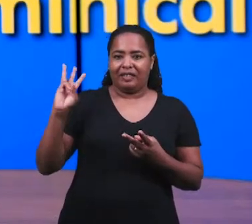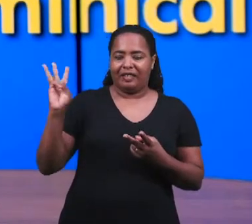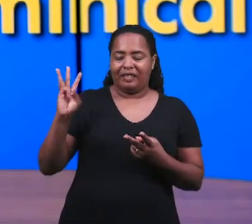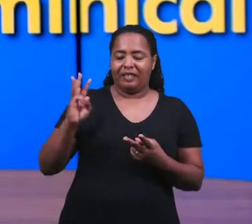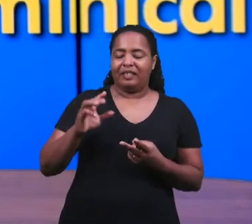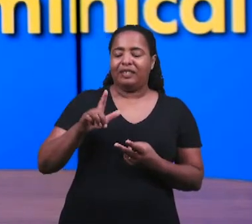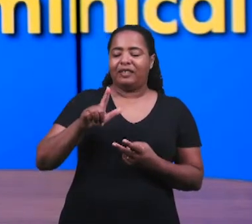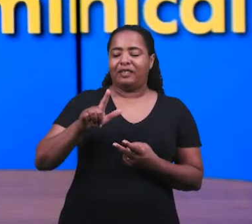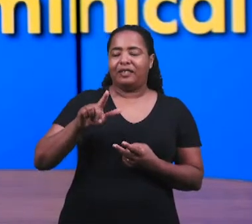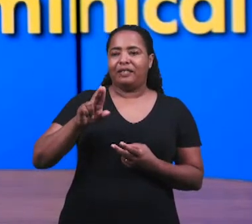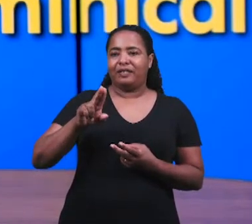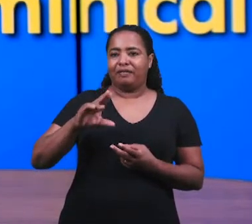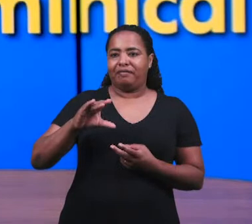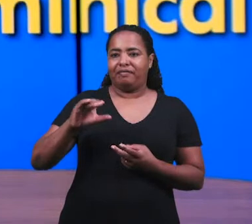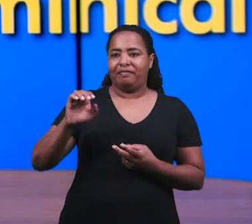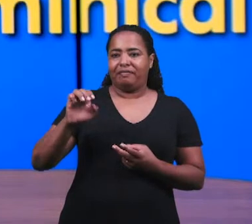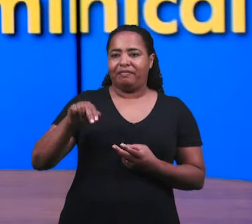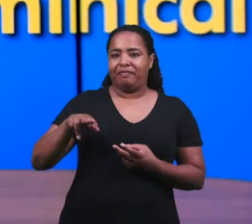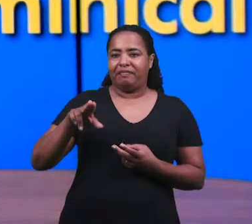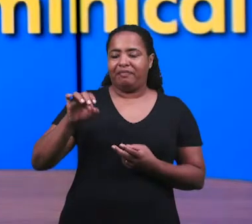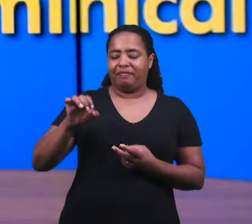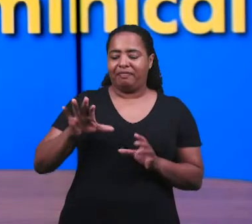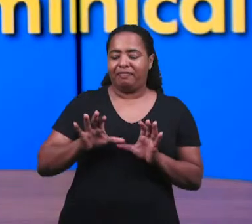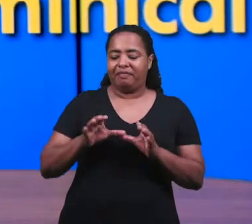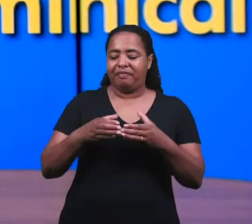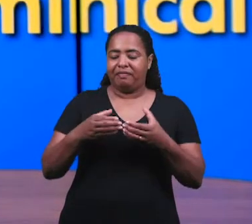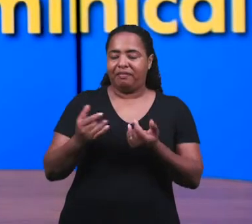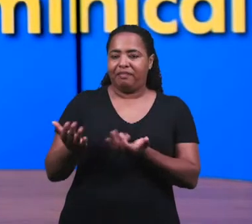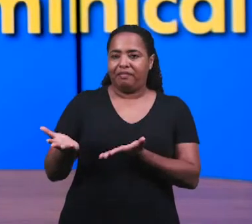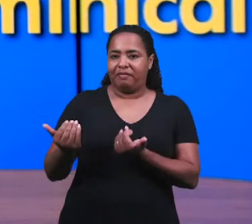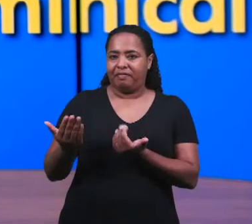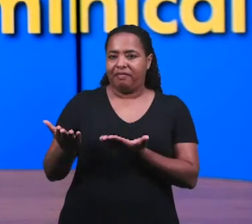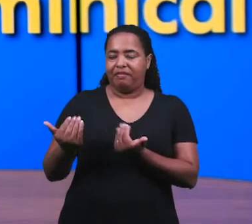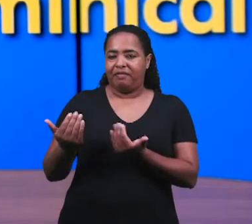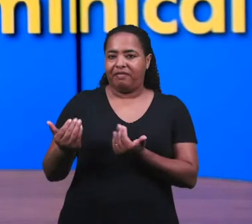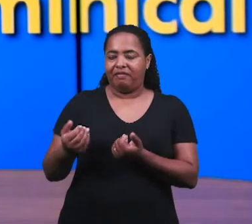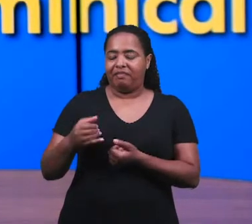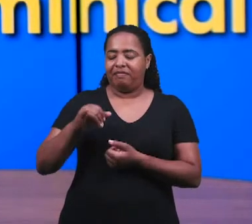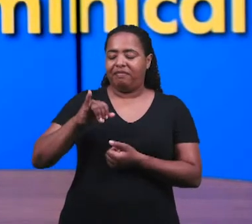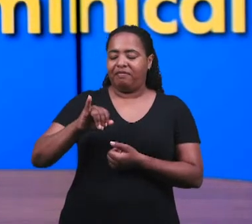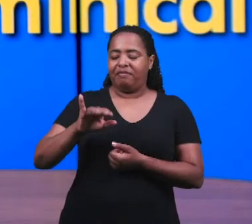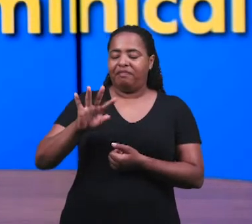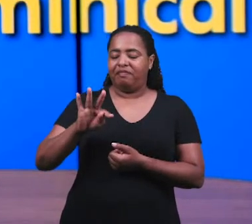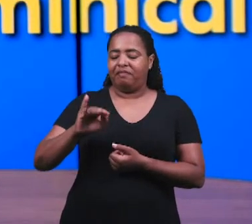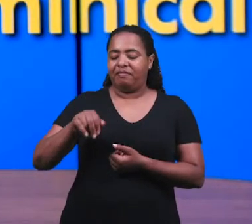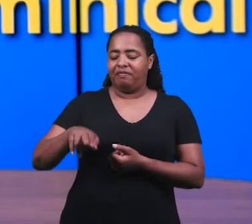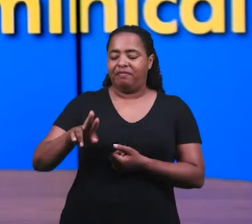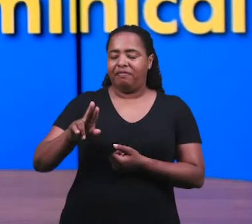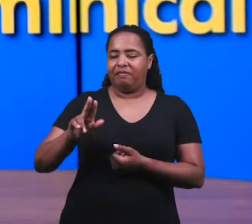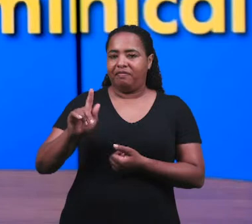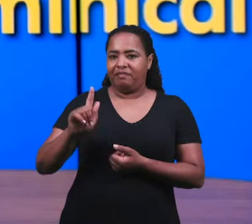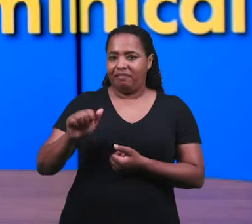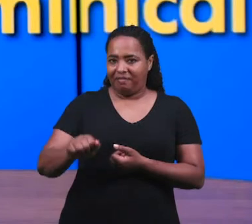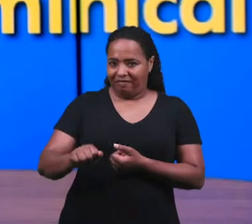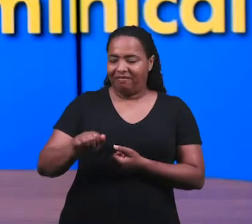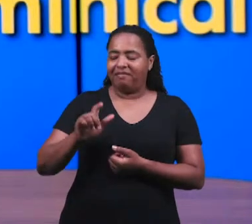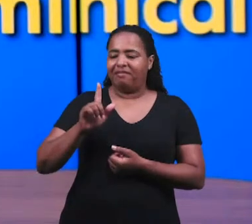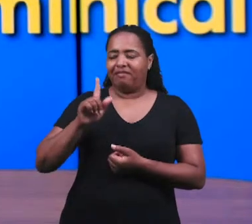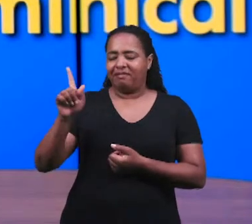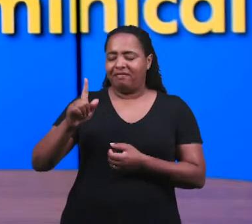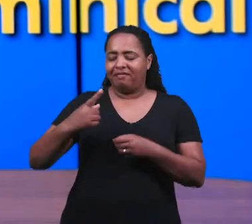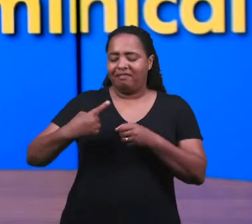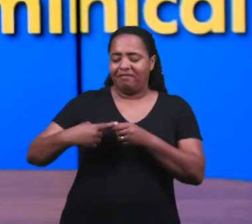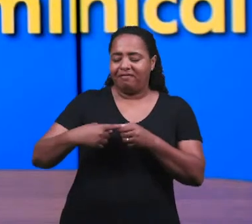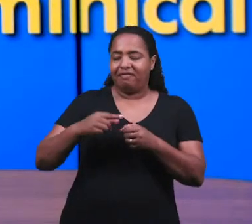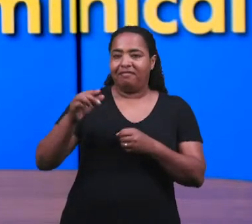onde ali a Luciene, a nossa irmã Luciene, é do grupo de jovens da nossa igreja de Itinga do Maranhão, uma cidade bem